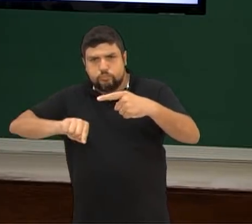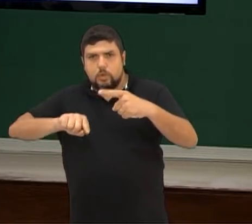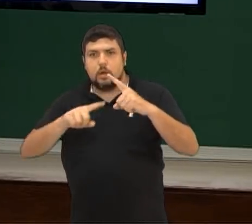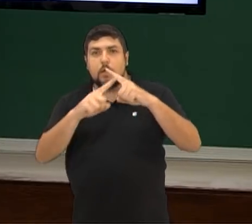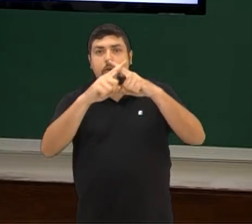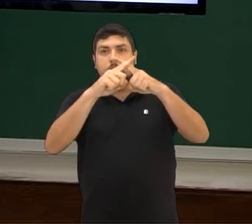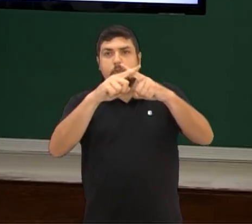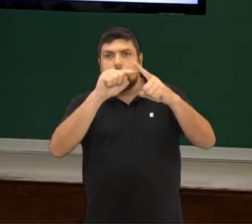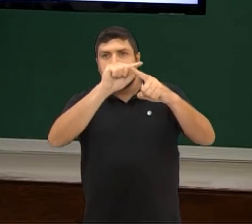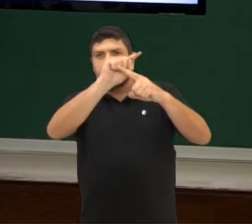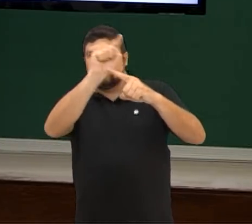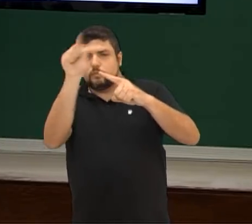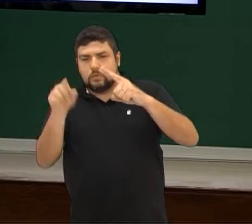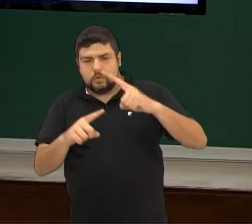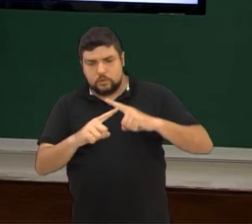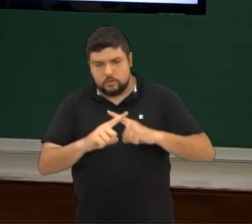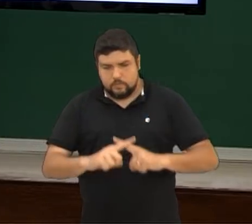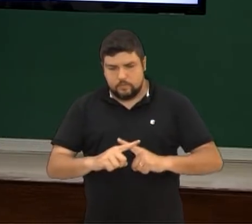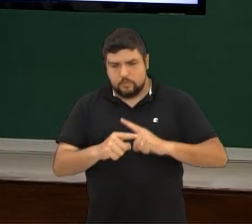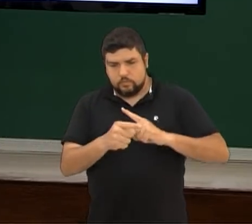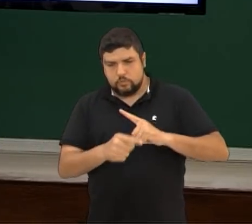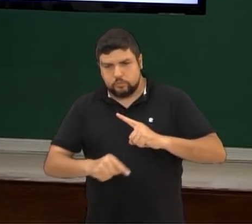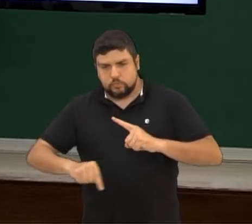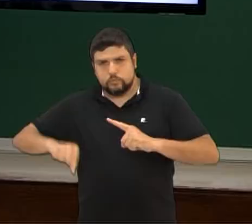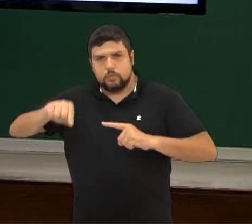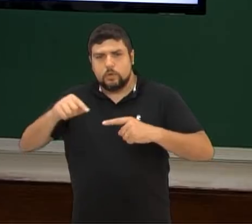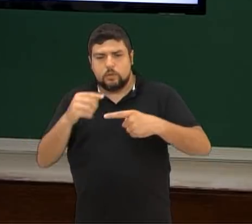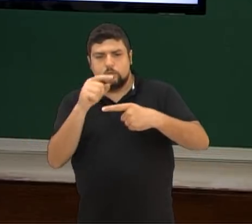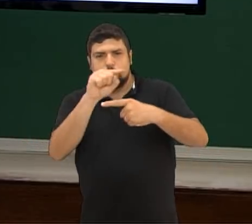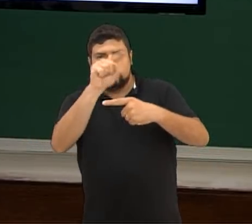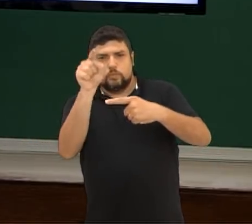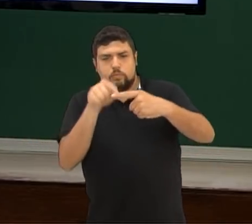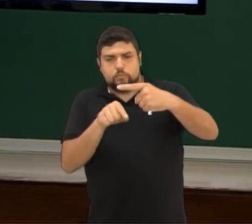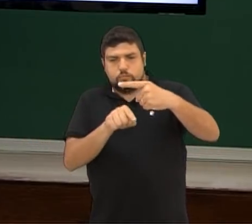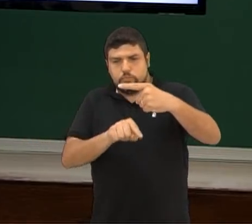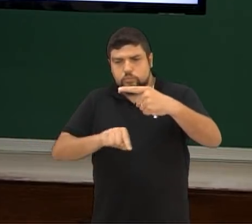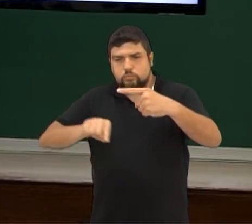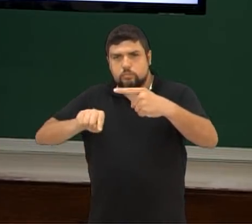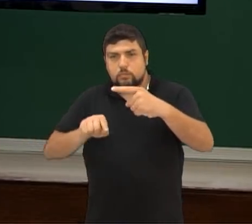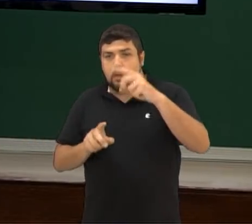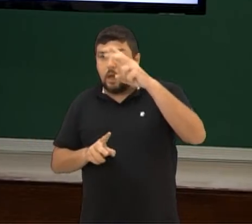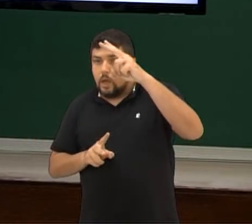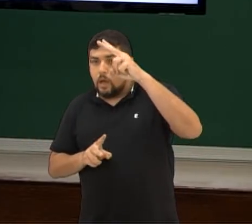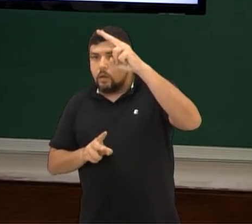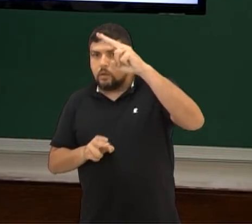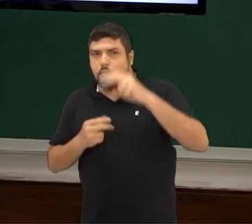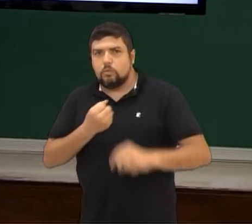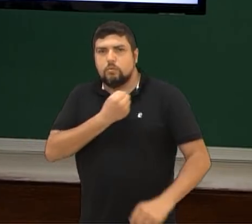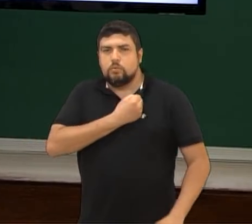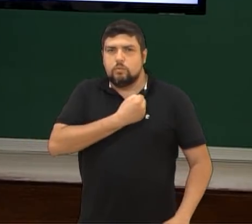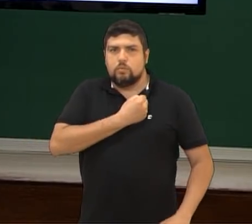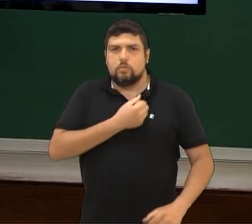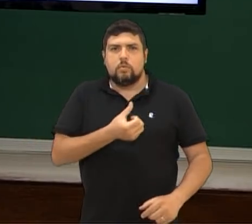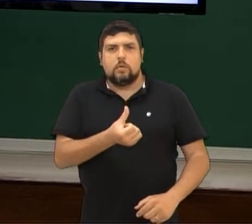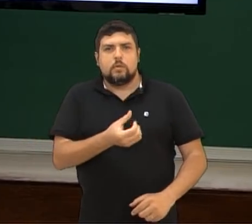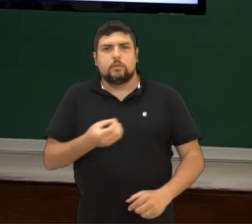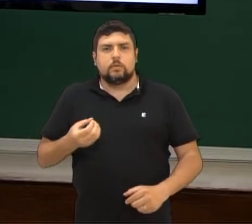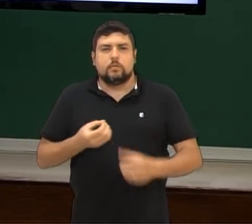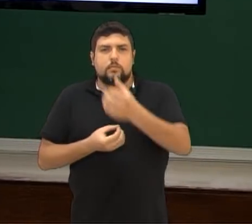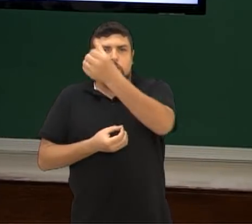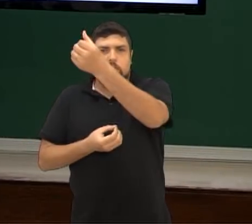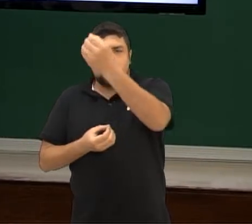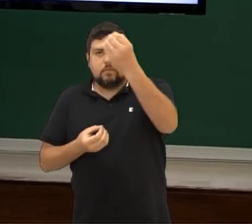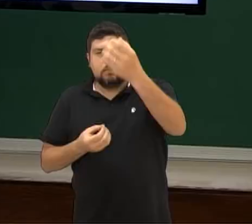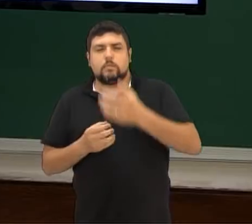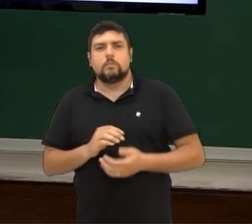do termo superior quanto do inferior, são multiplicados pela mesma igualdade, por 600, que